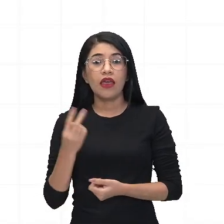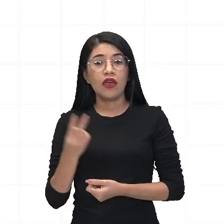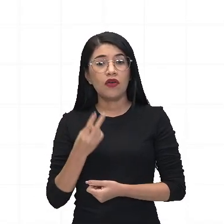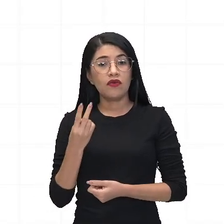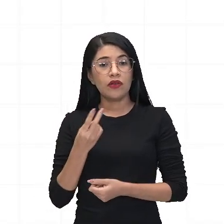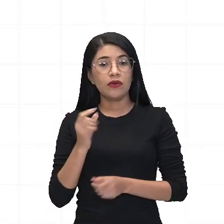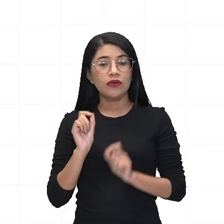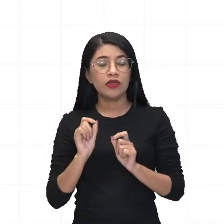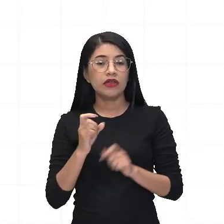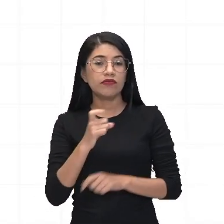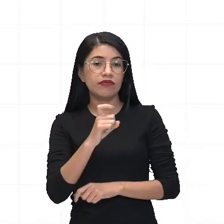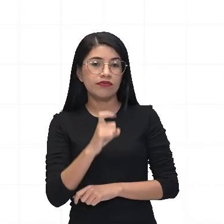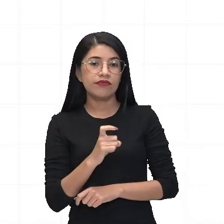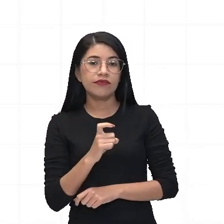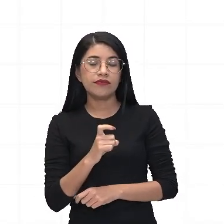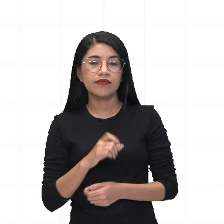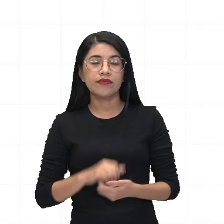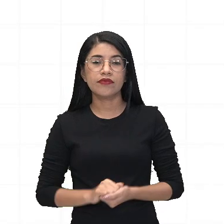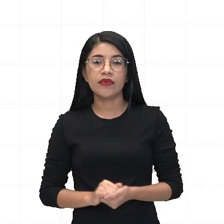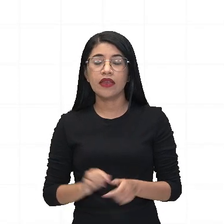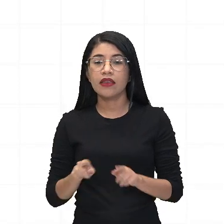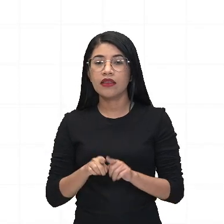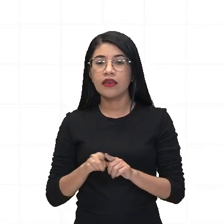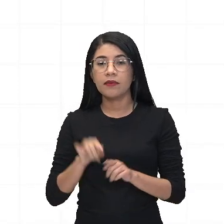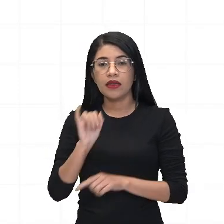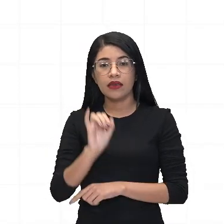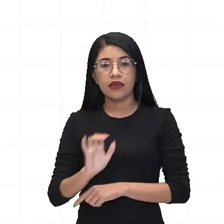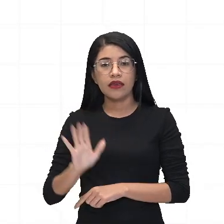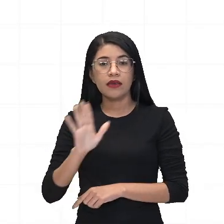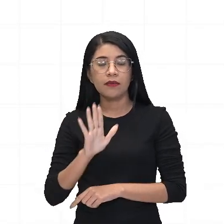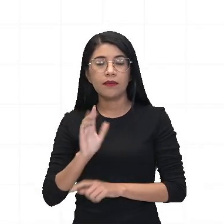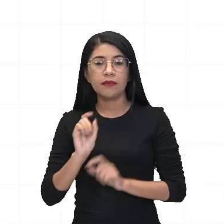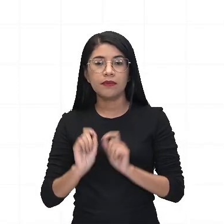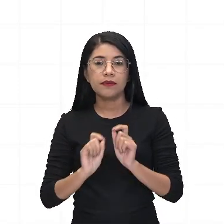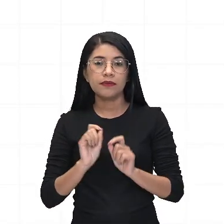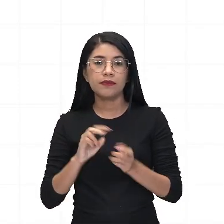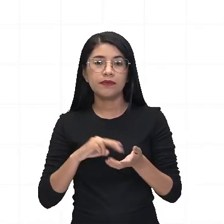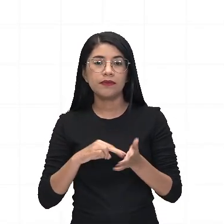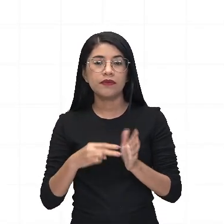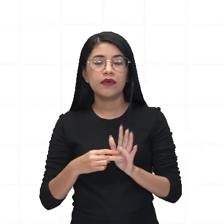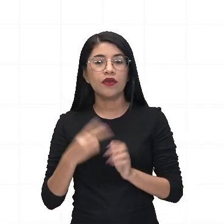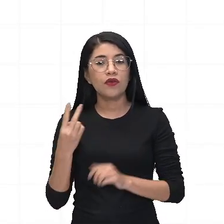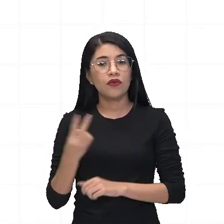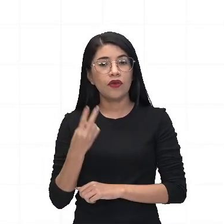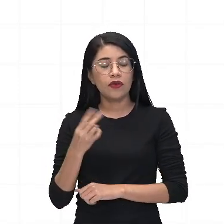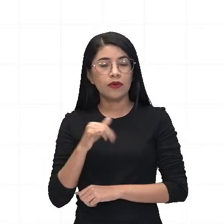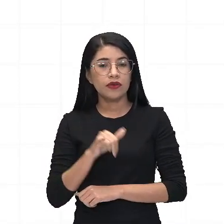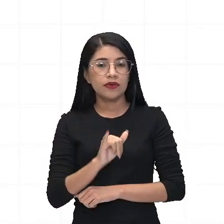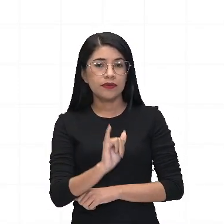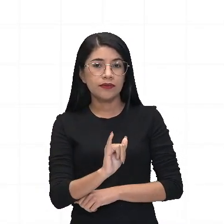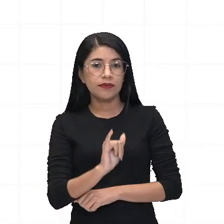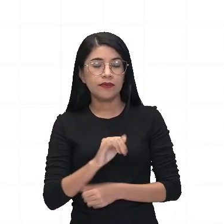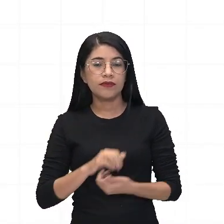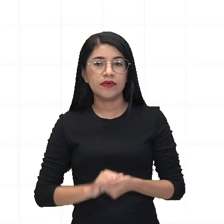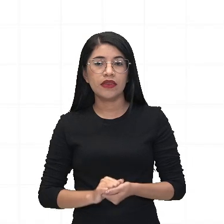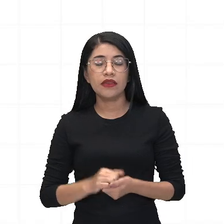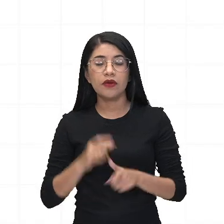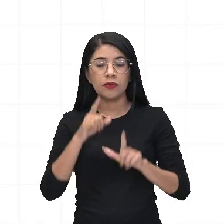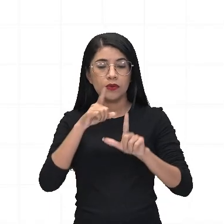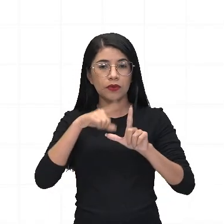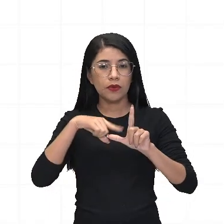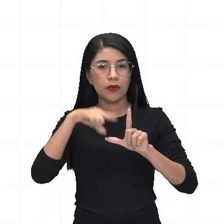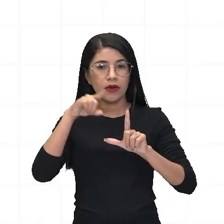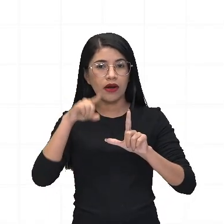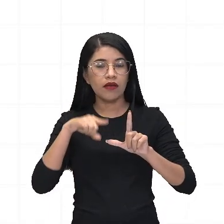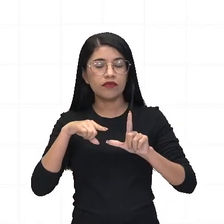de x, né? E a gente também tem a imagem, né? São os valores de y. Quando a gente tem o gráfico, né, a gente